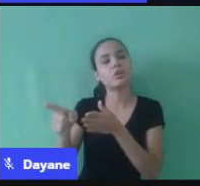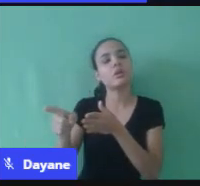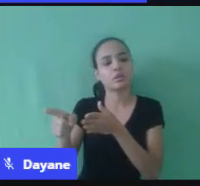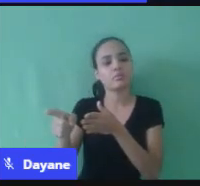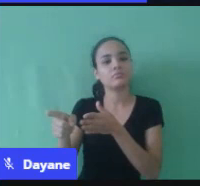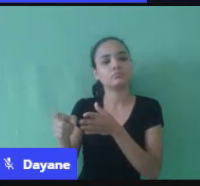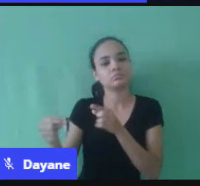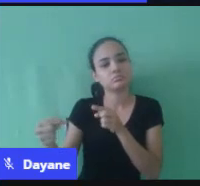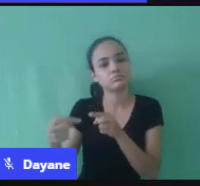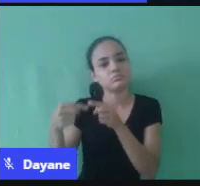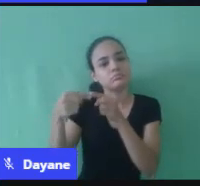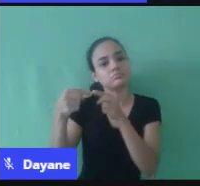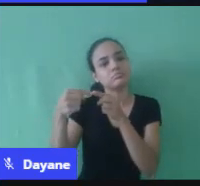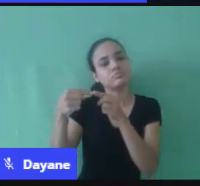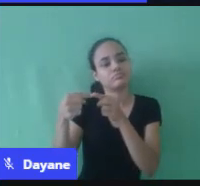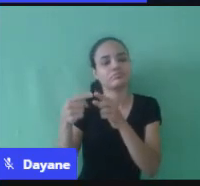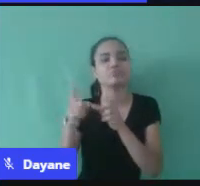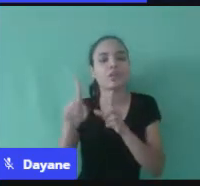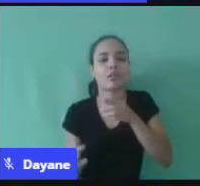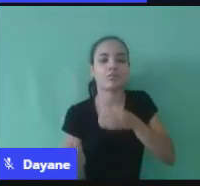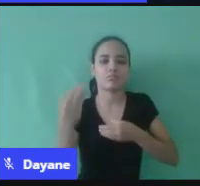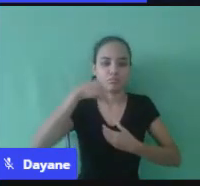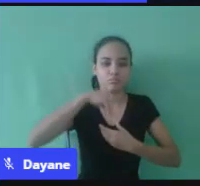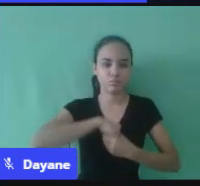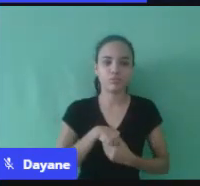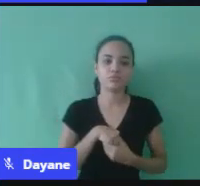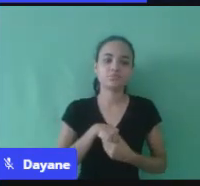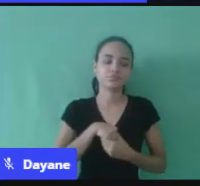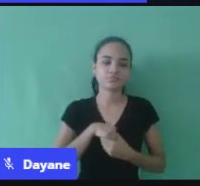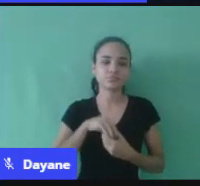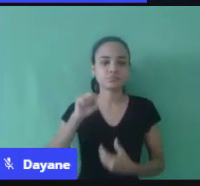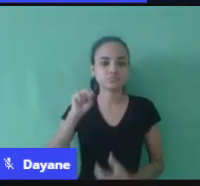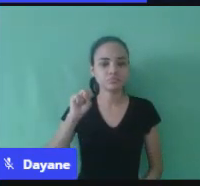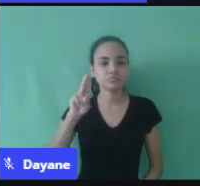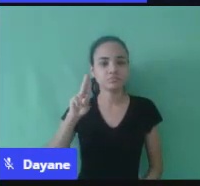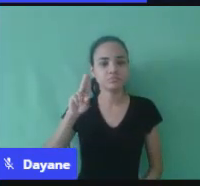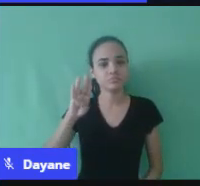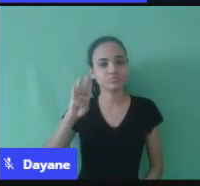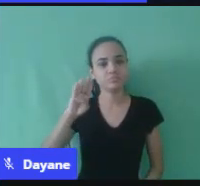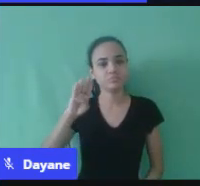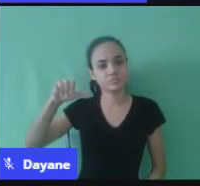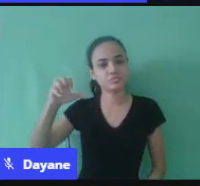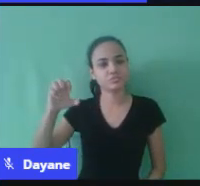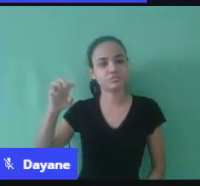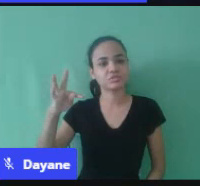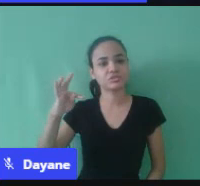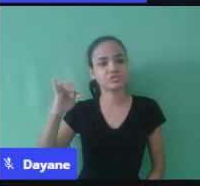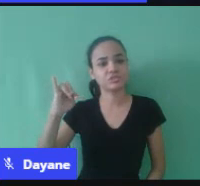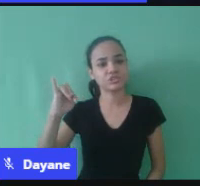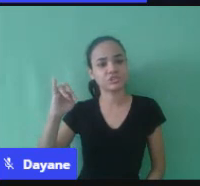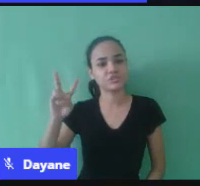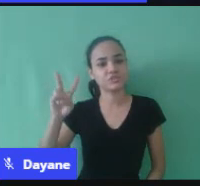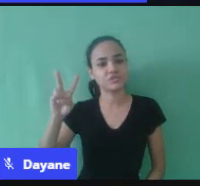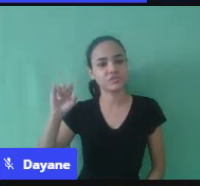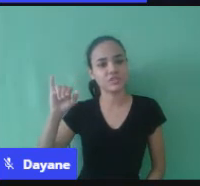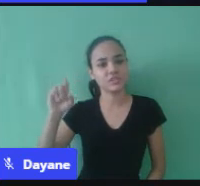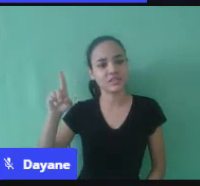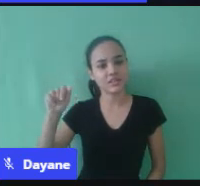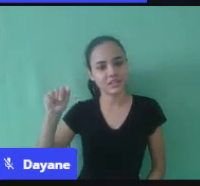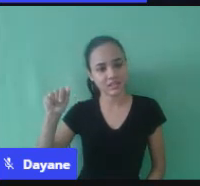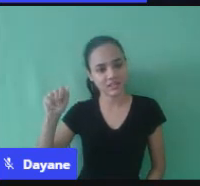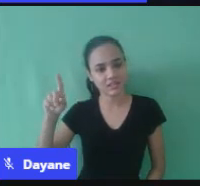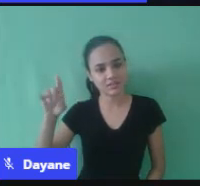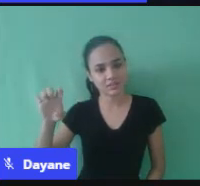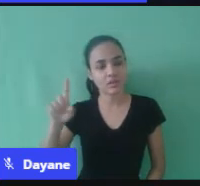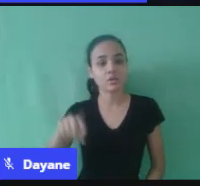subjetividade. Mas essa miríade de diferenças individuais